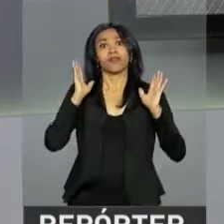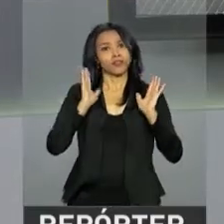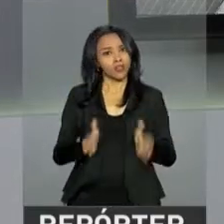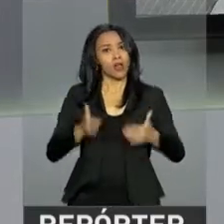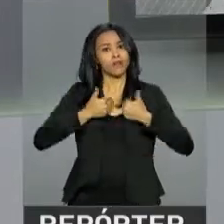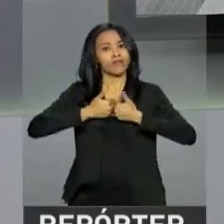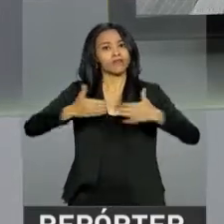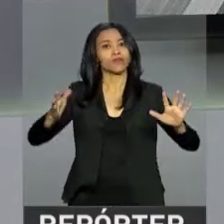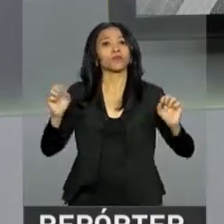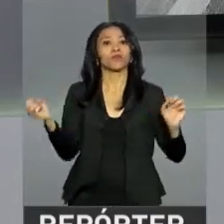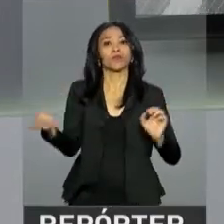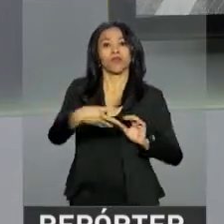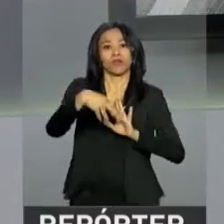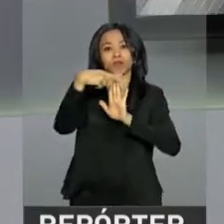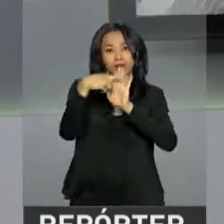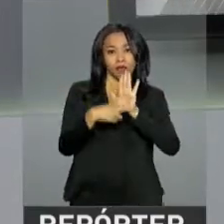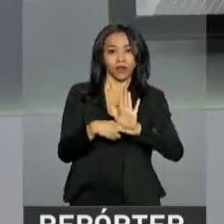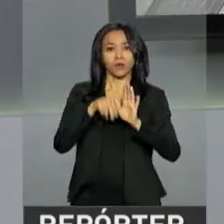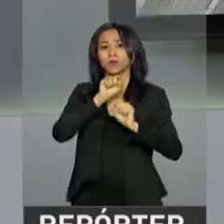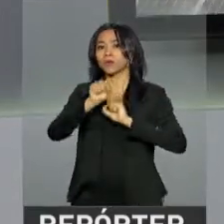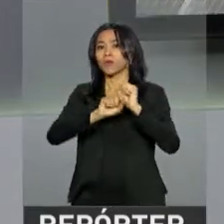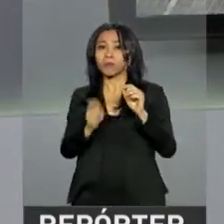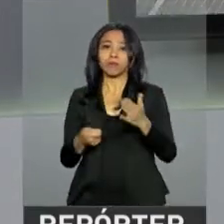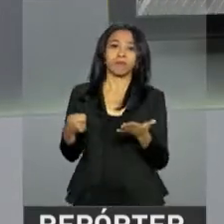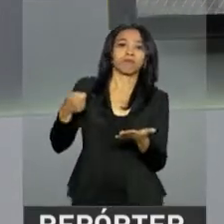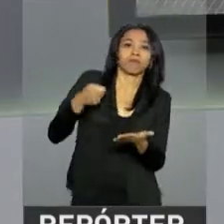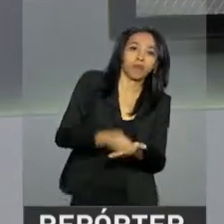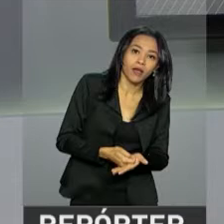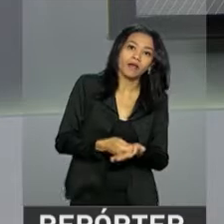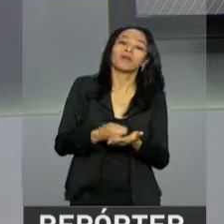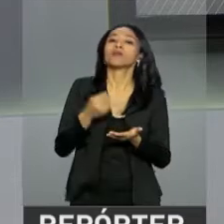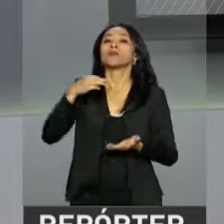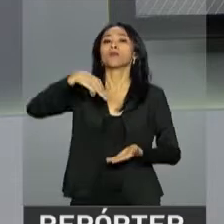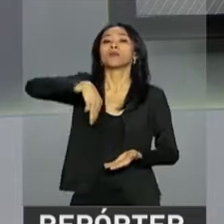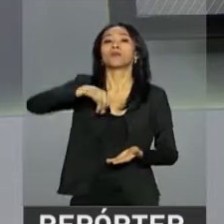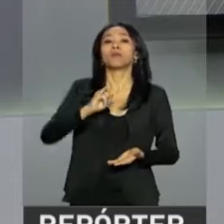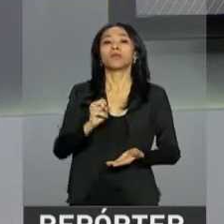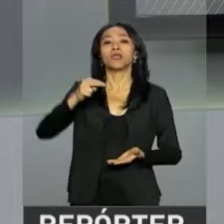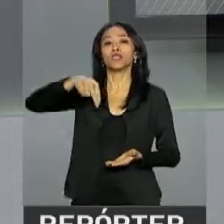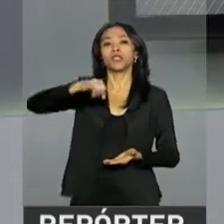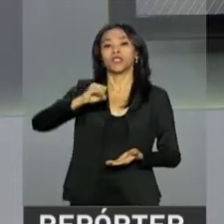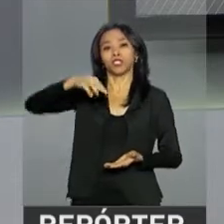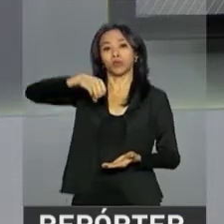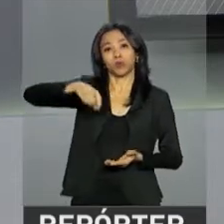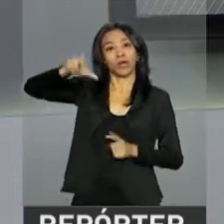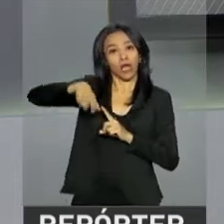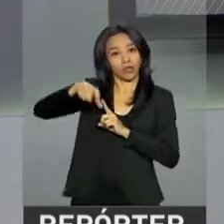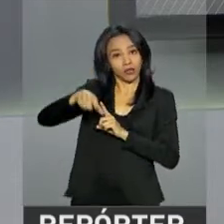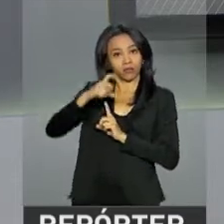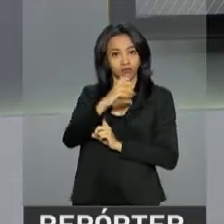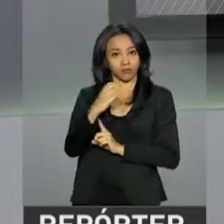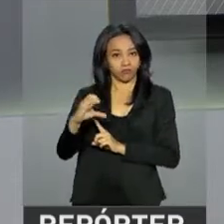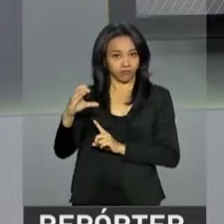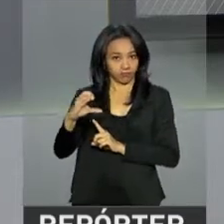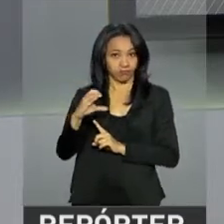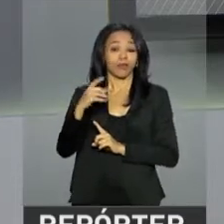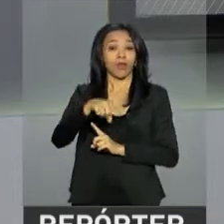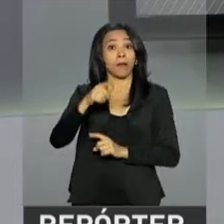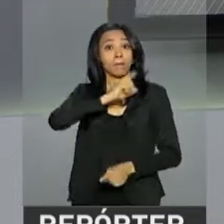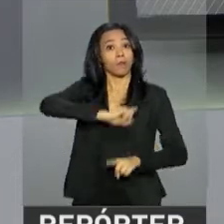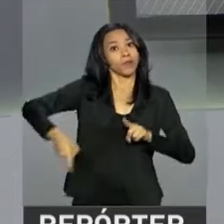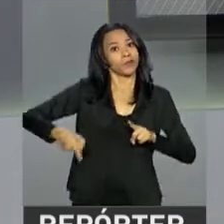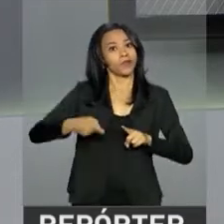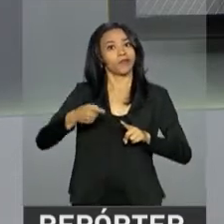valendo as novas regras para o pagamento do valor mínimo do cartão de crédito a partir de agora os bancos estão proibidos de cobrar